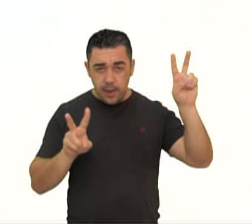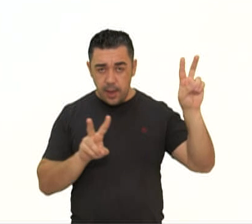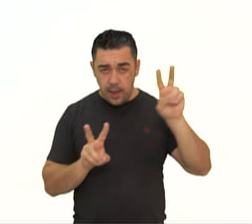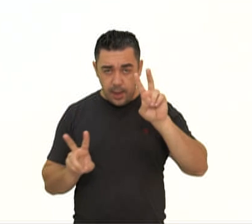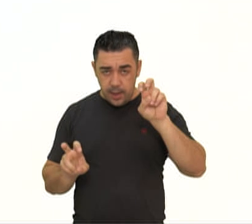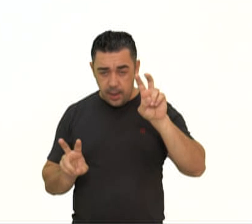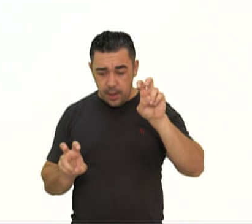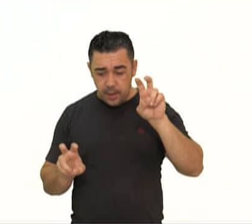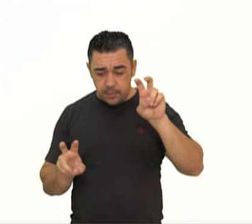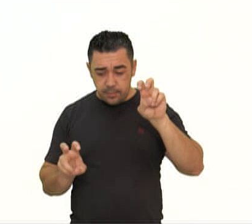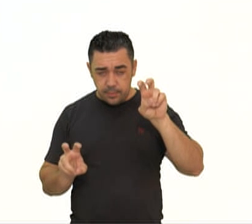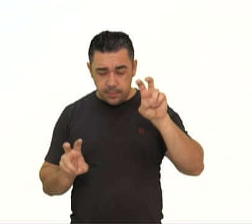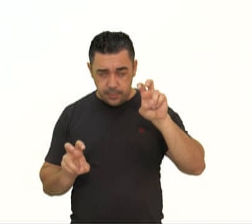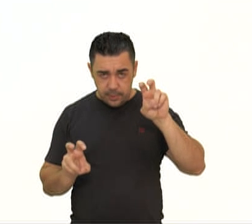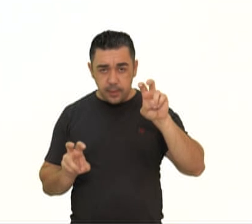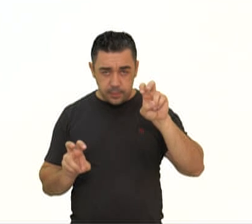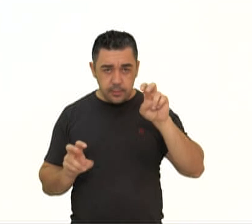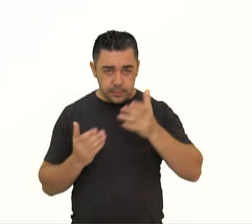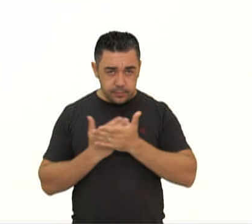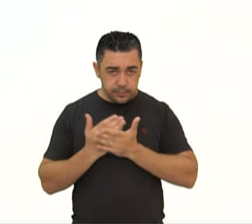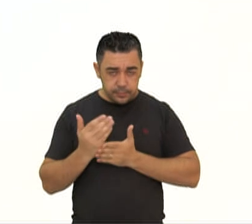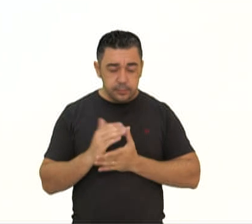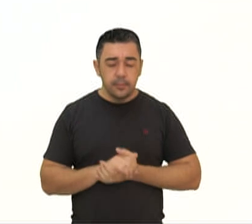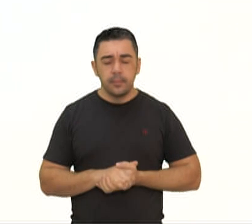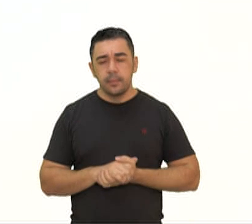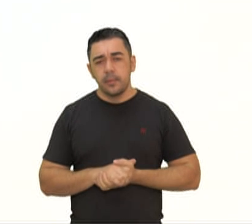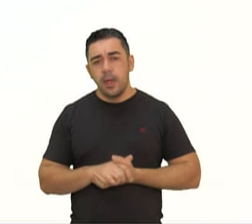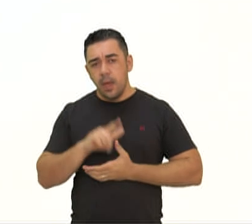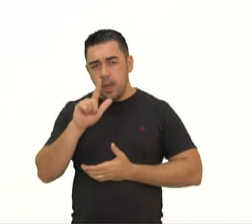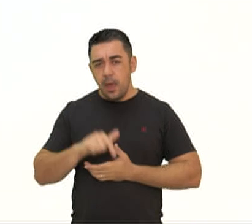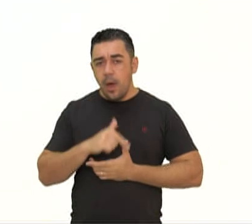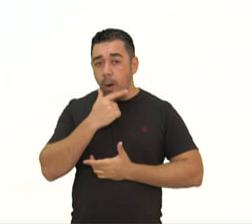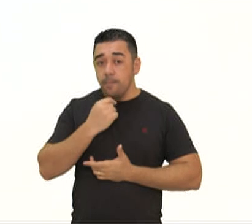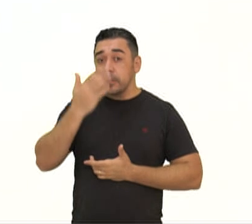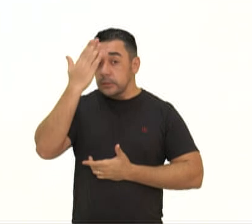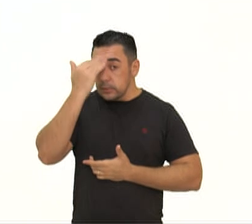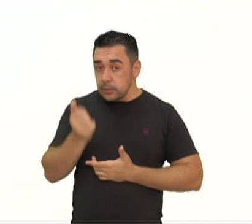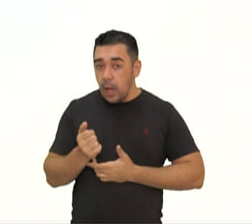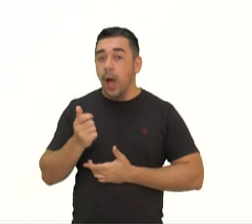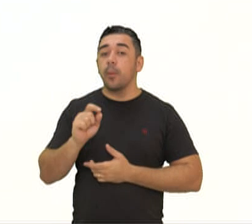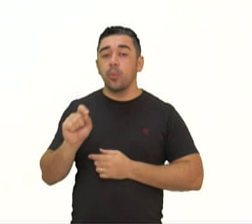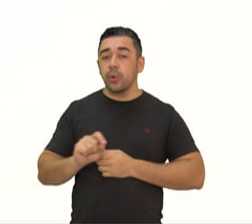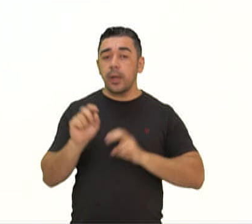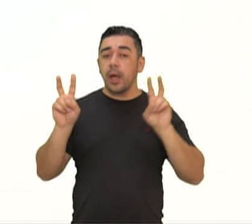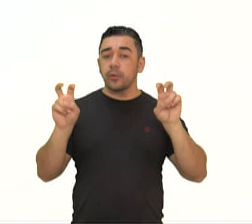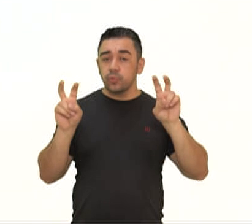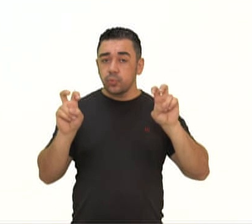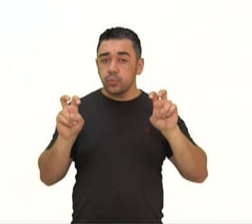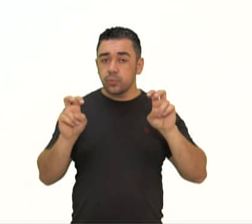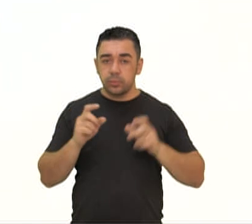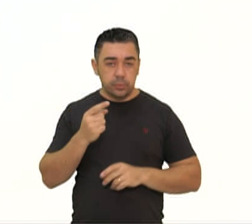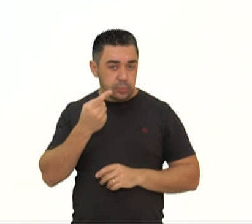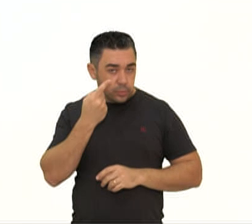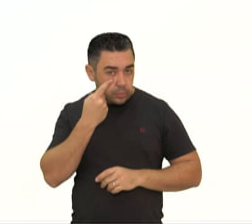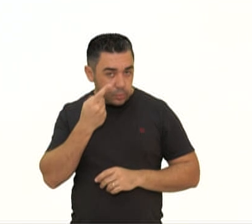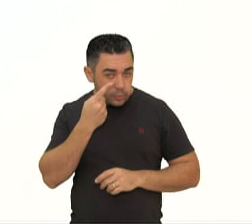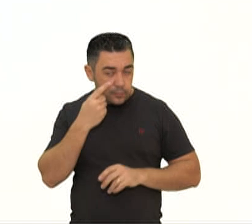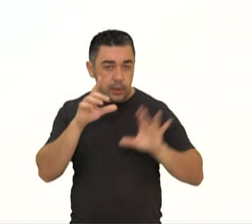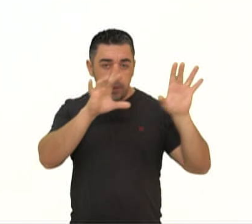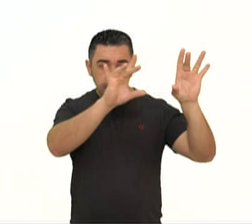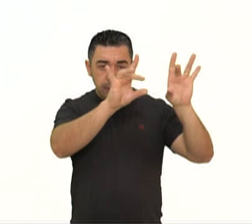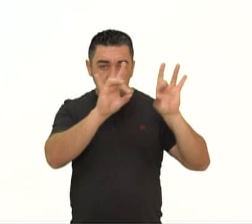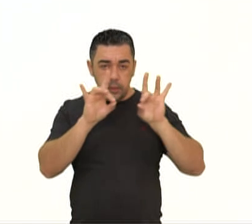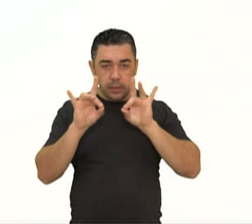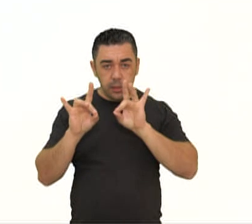esta fala aqui, da inicial da atividade 7, é de um especialista num assunto? Vamos verificar, retirando